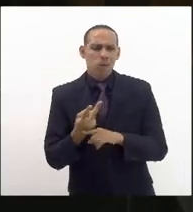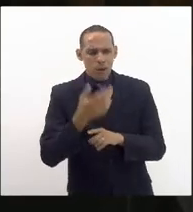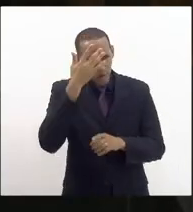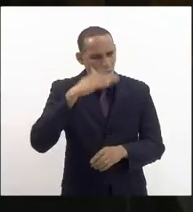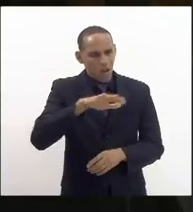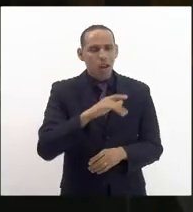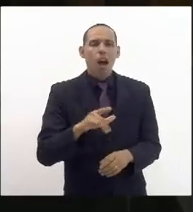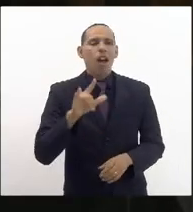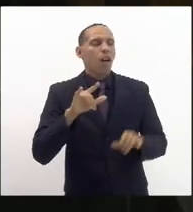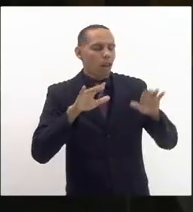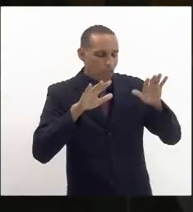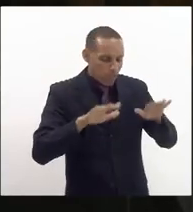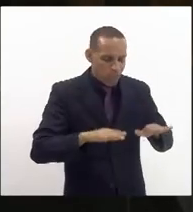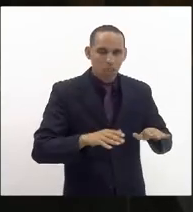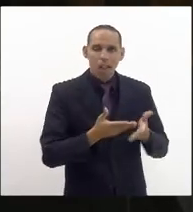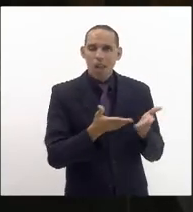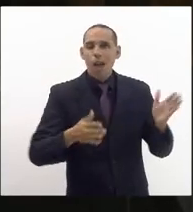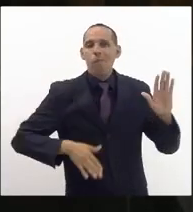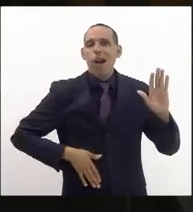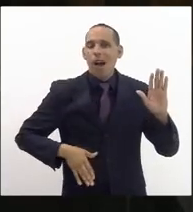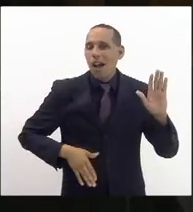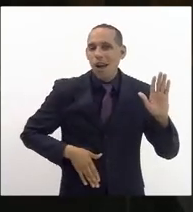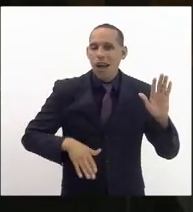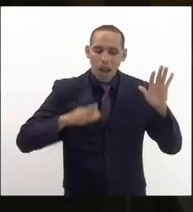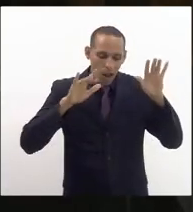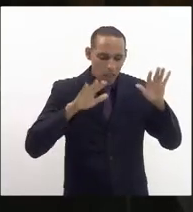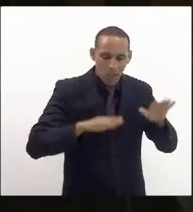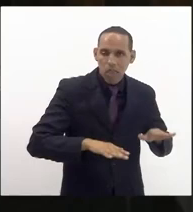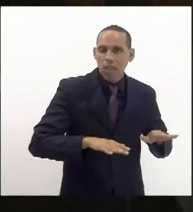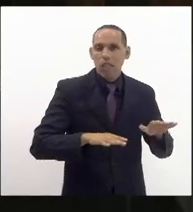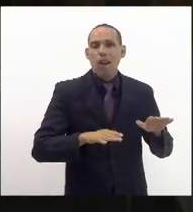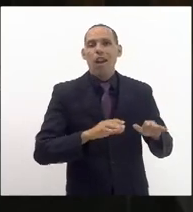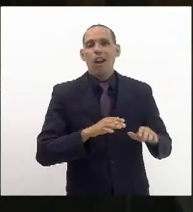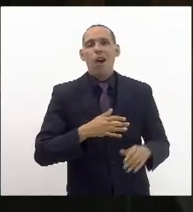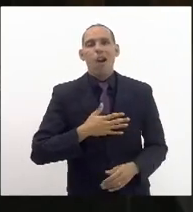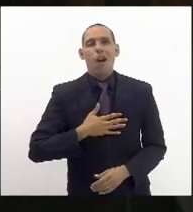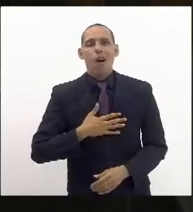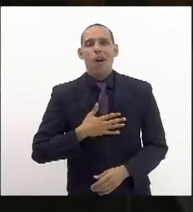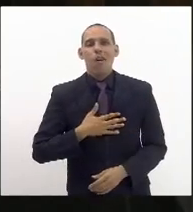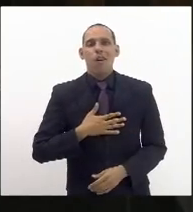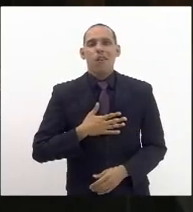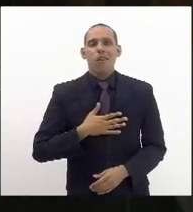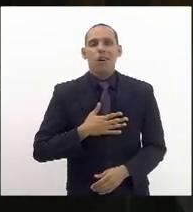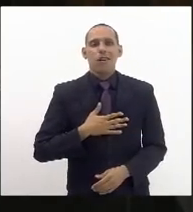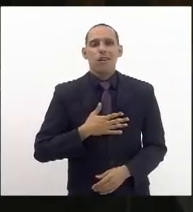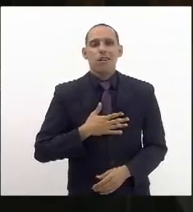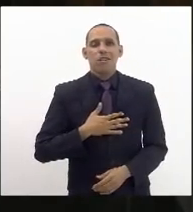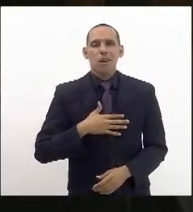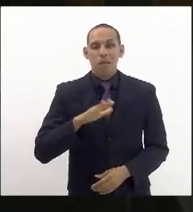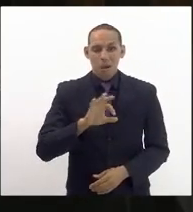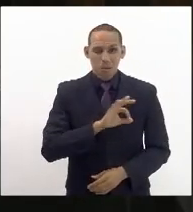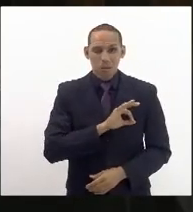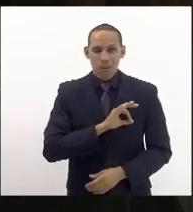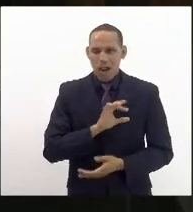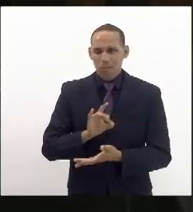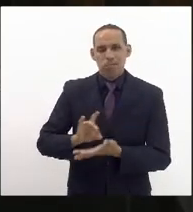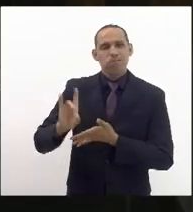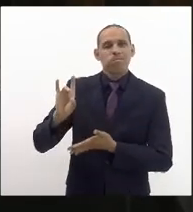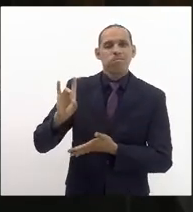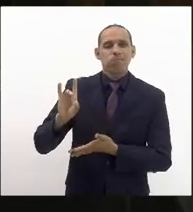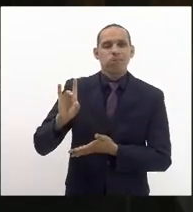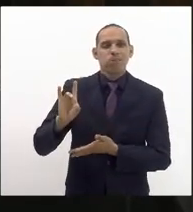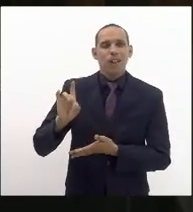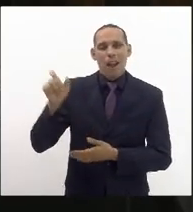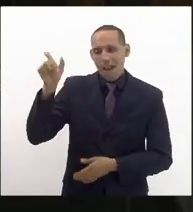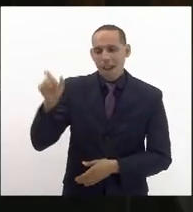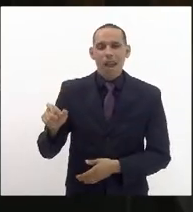adora. Ele adora bandido, ele adora criminoso. Ele detesta a polícia. Está com um